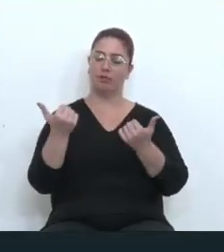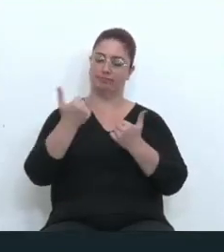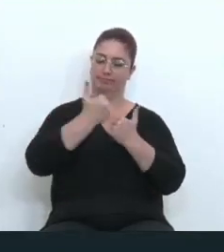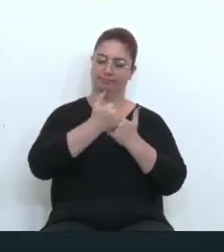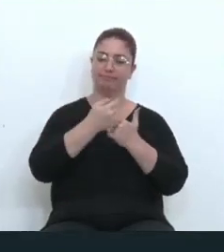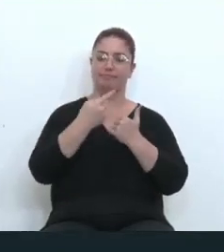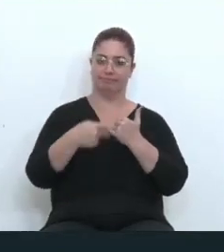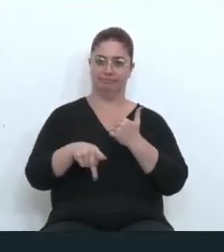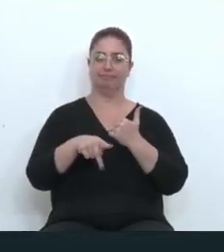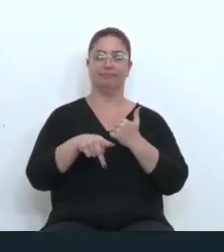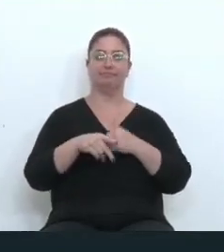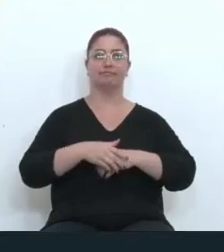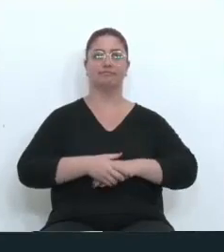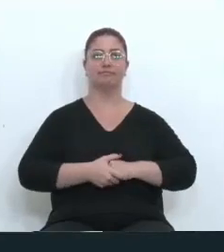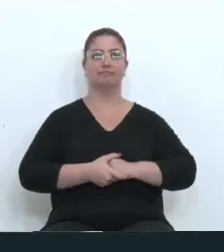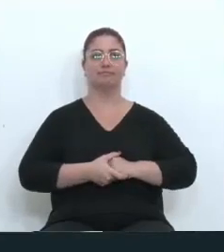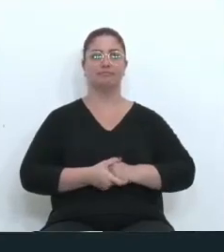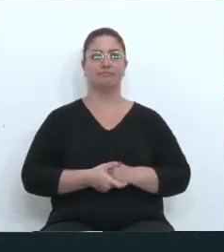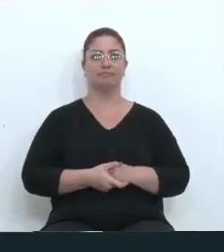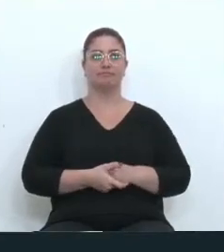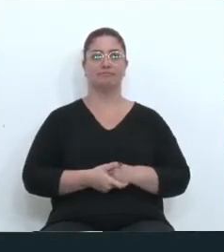os trabalhos